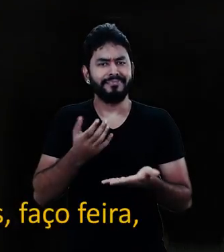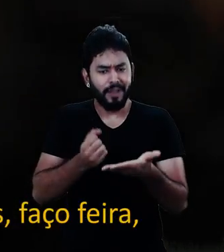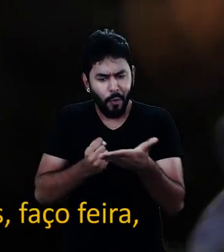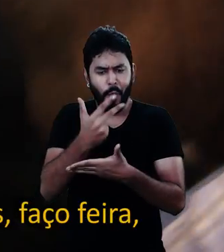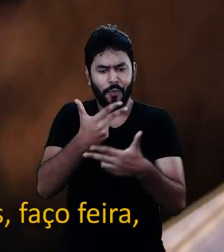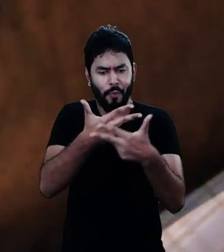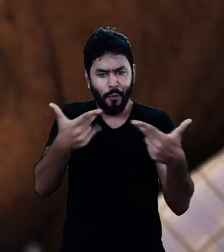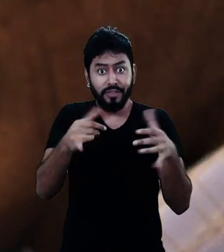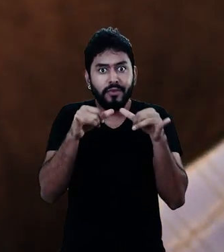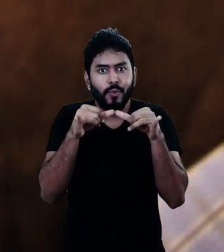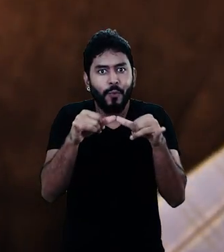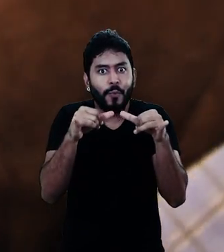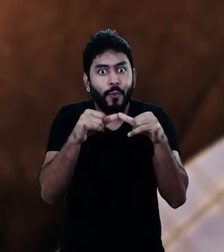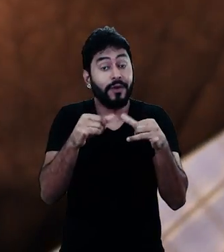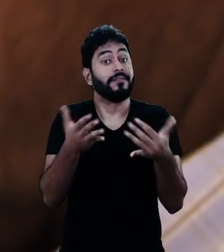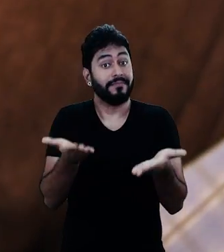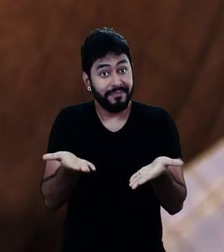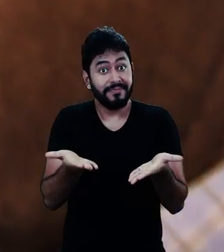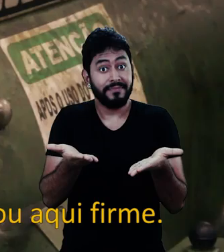faço feira,